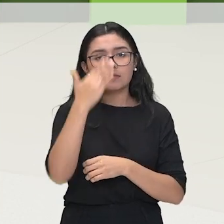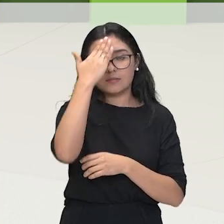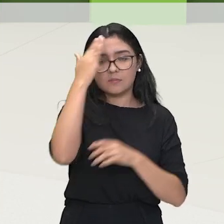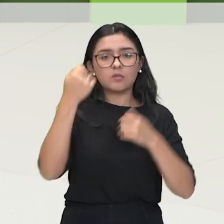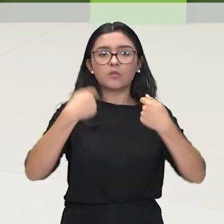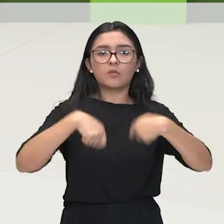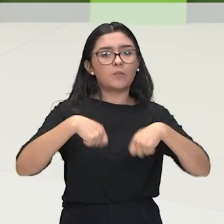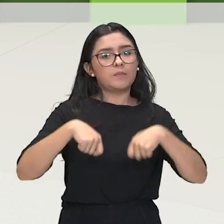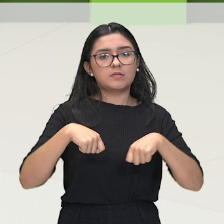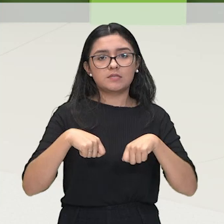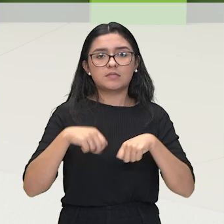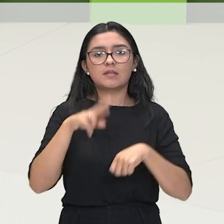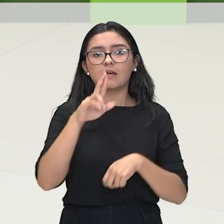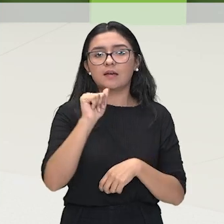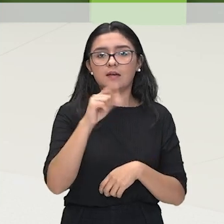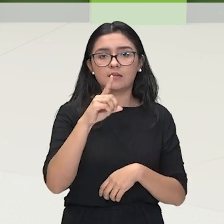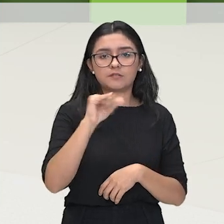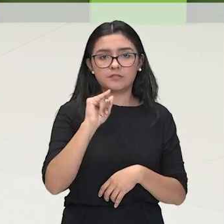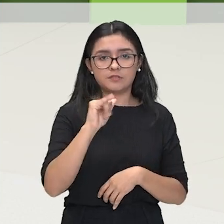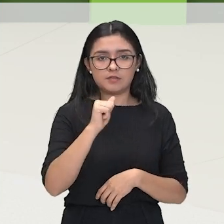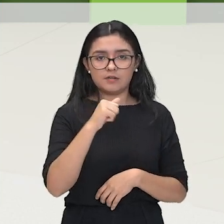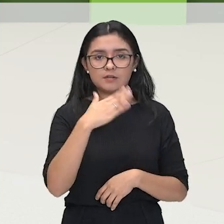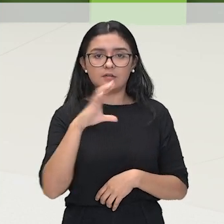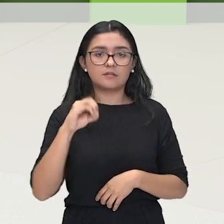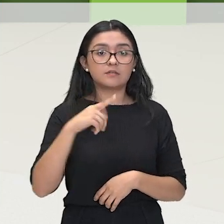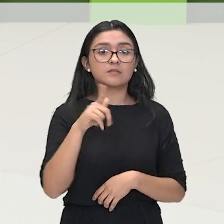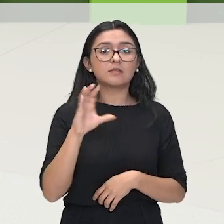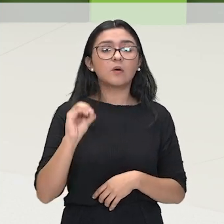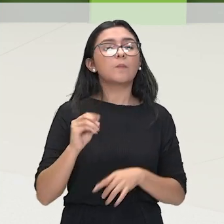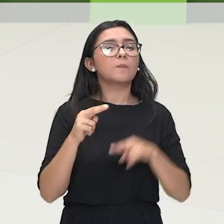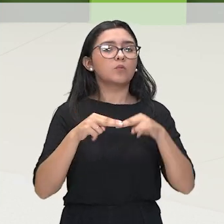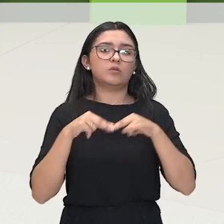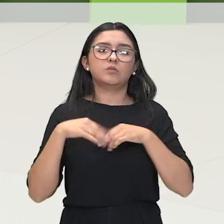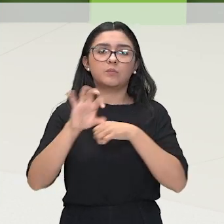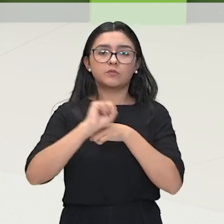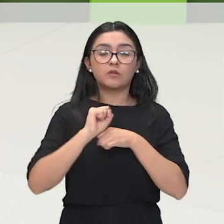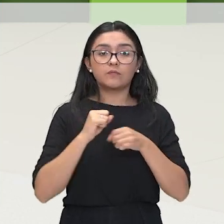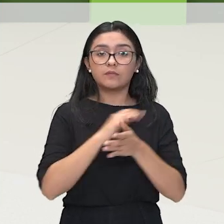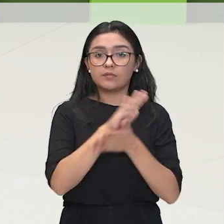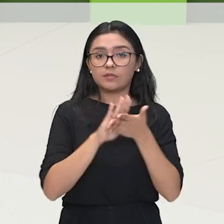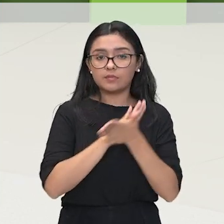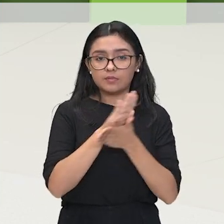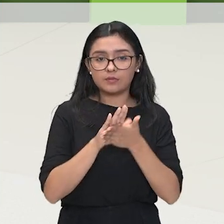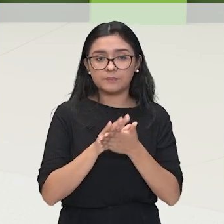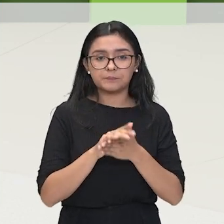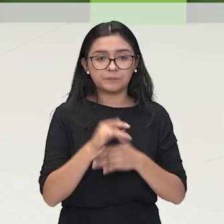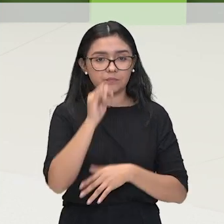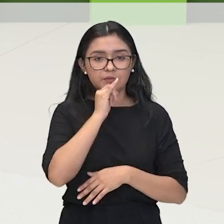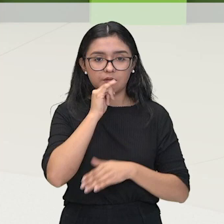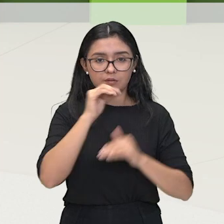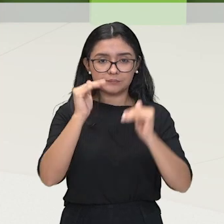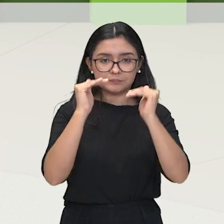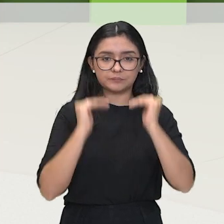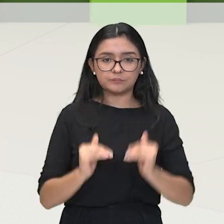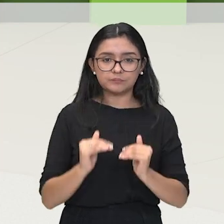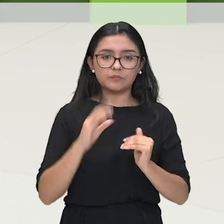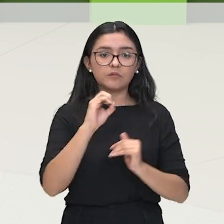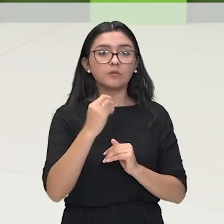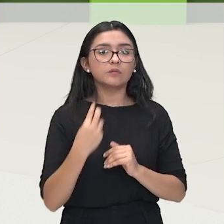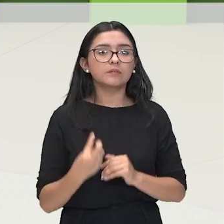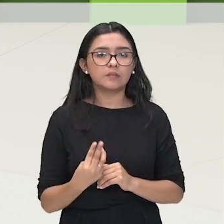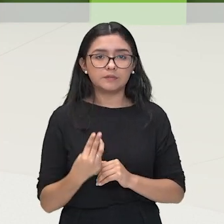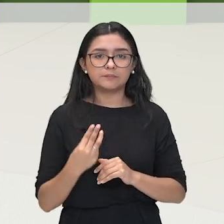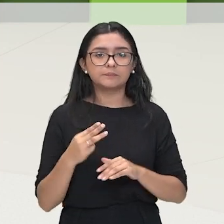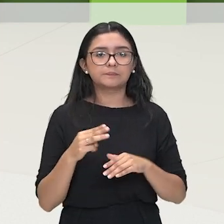precisa daquela radiação e por isso ela não absorve. Já quando eu, por exemplo, pego aqui o O3, que é o ozônio, olha